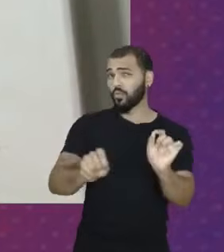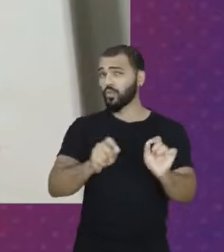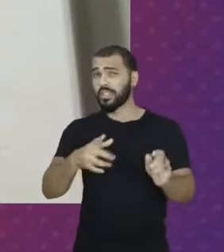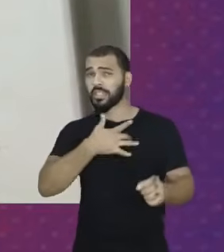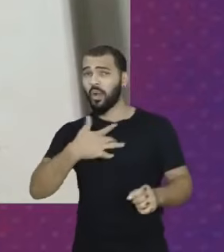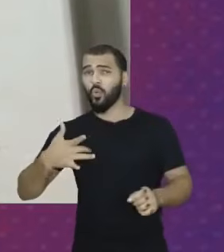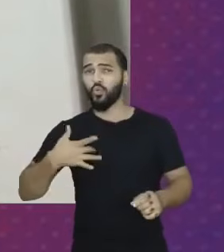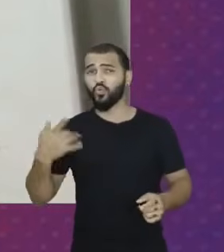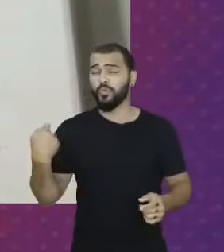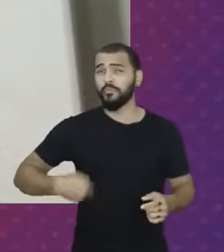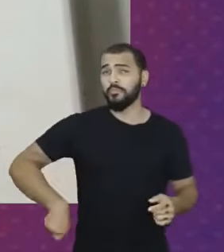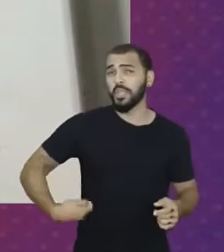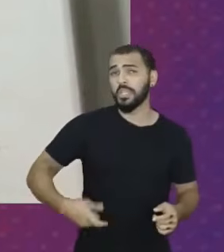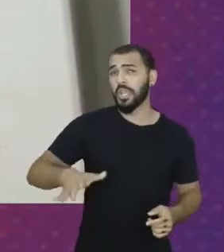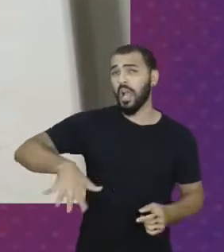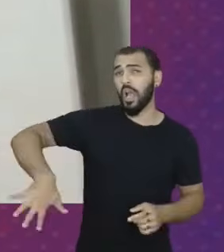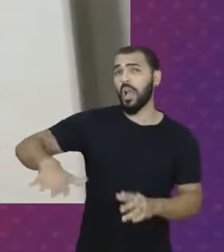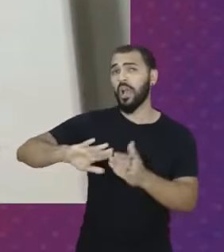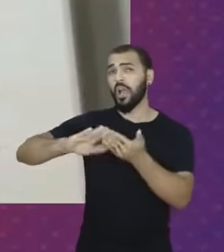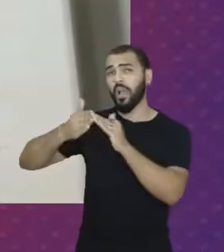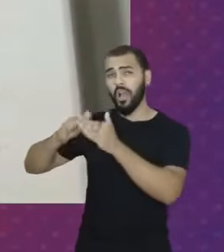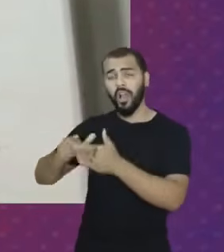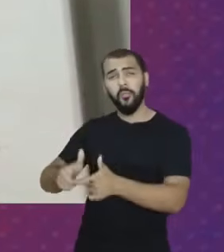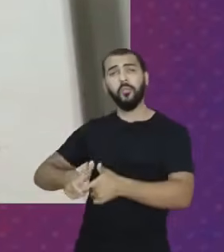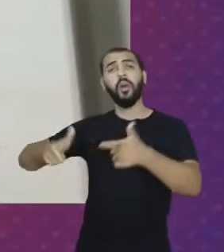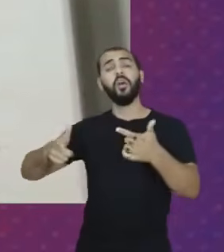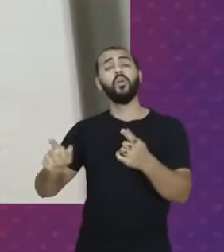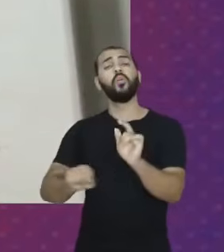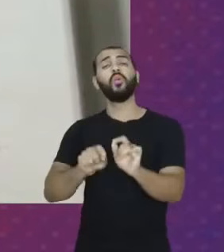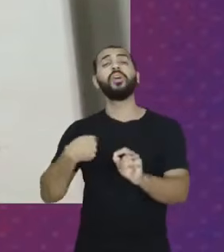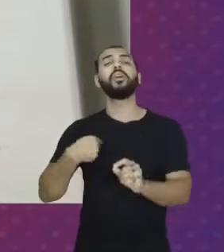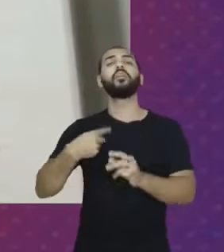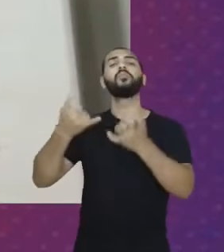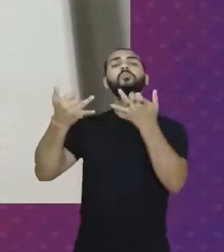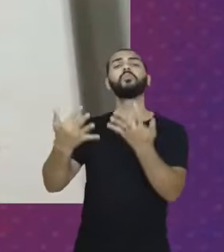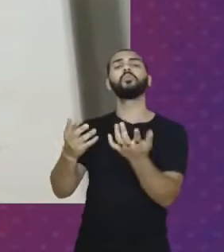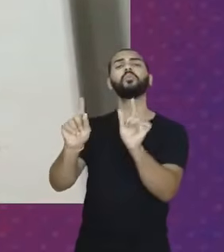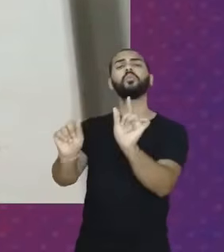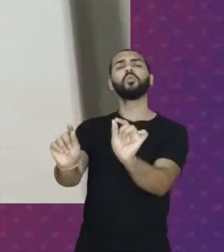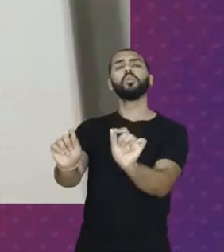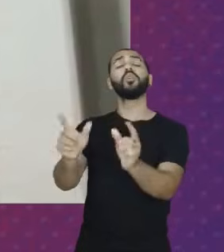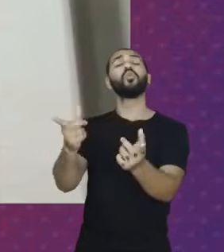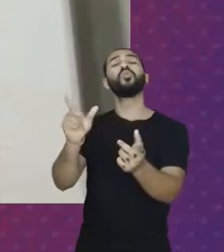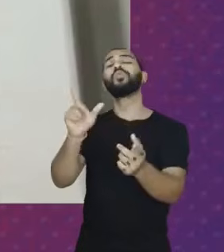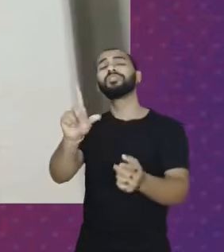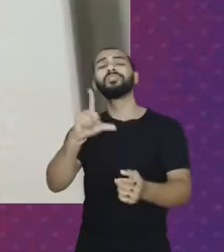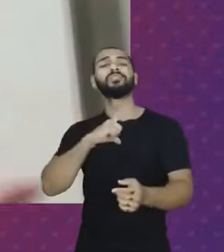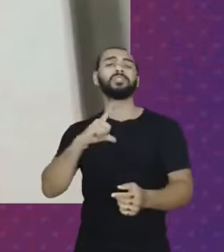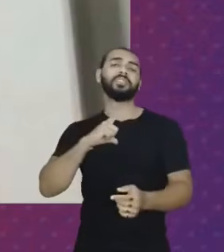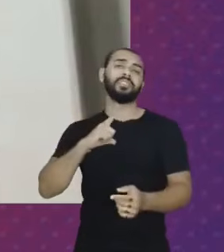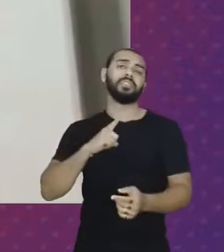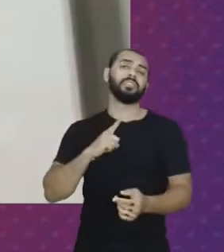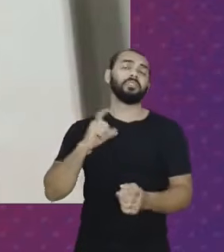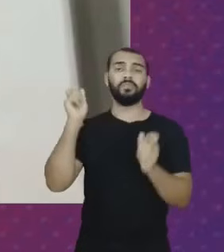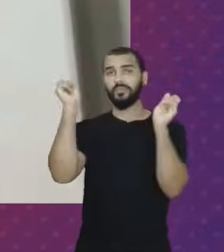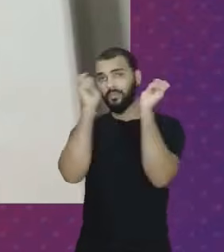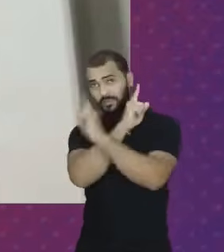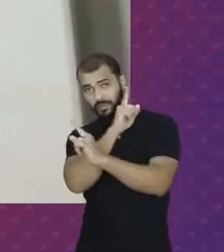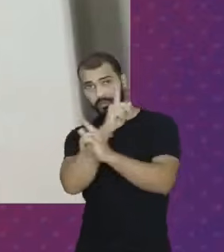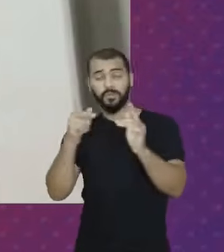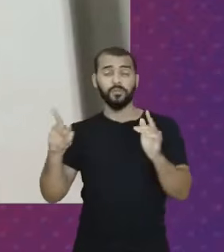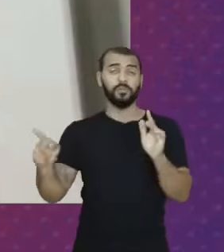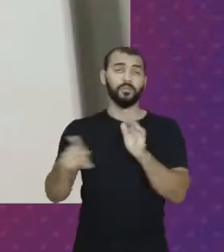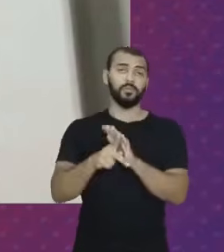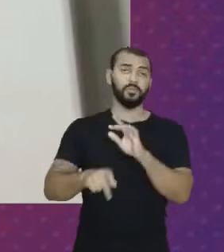por exemplo, lá da periferia, majoritariamente eu estou falando daquilo que acomete, das dificuldades, das necessidades que